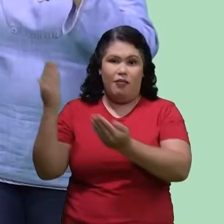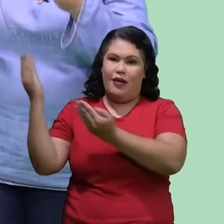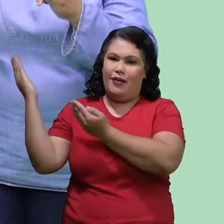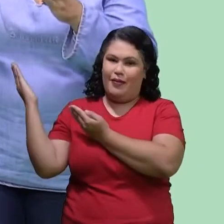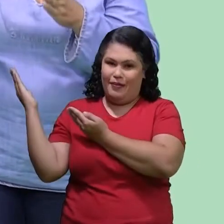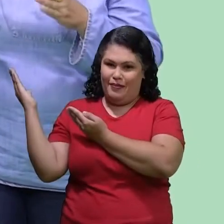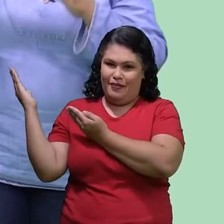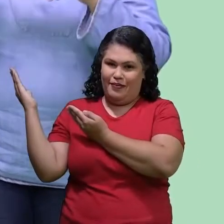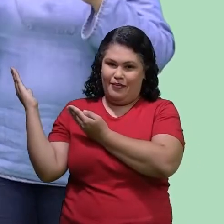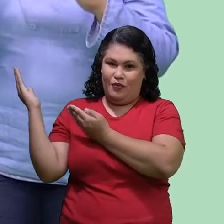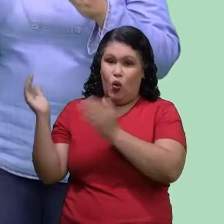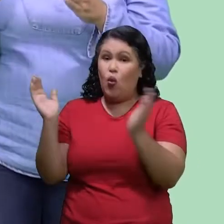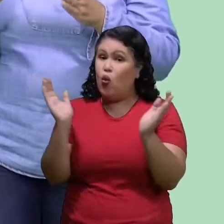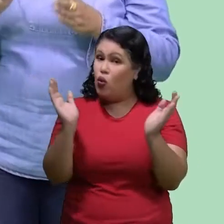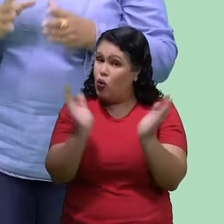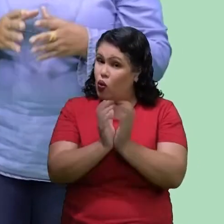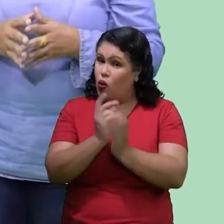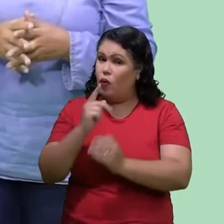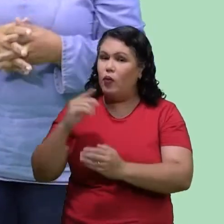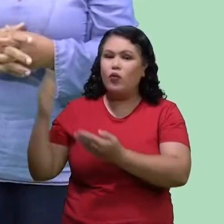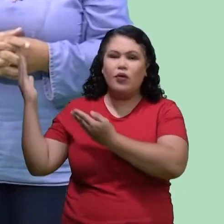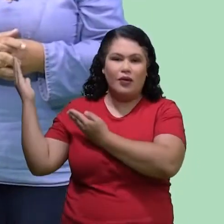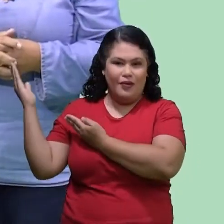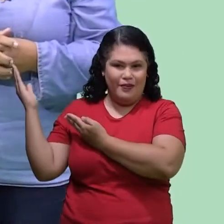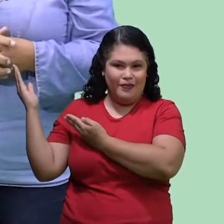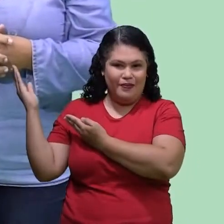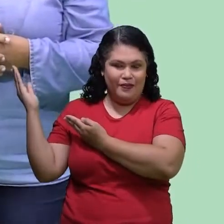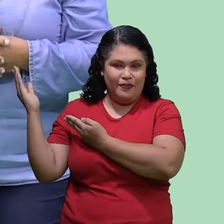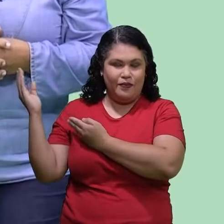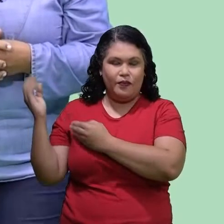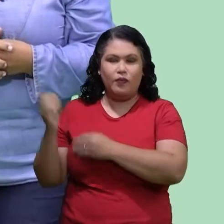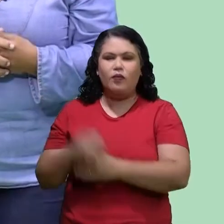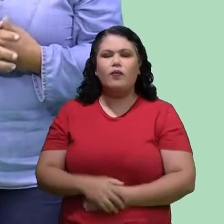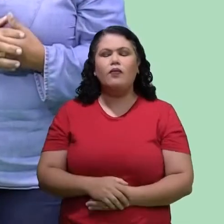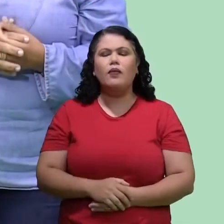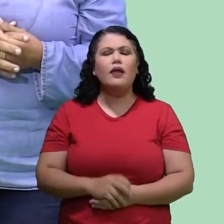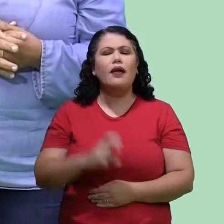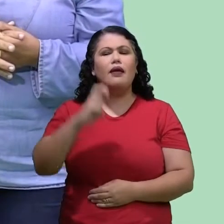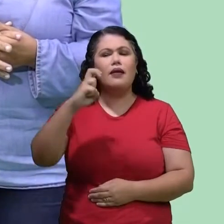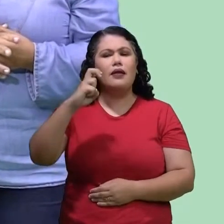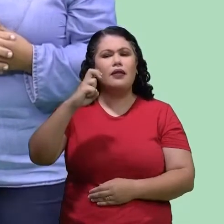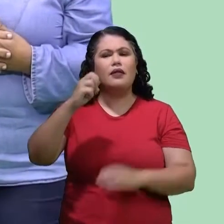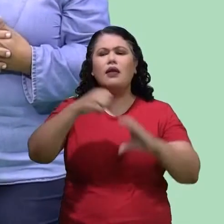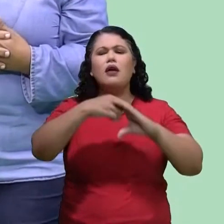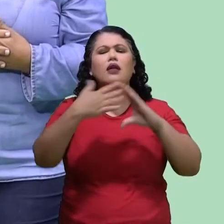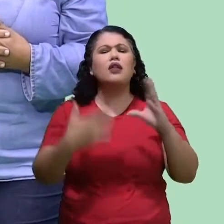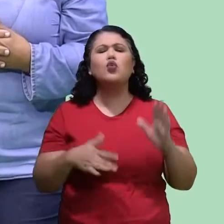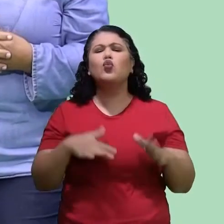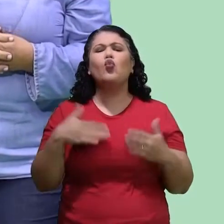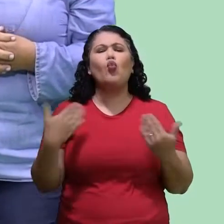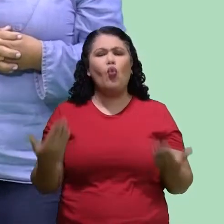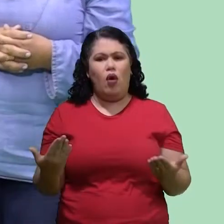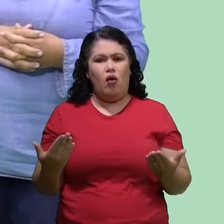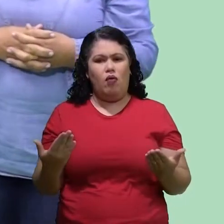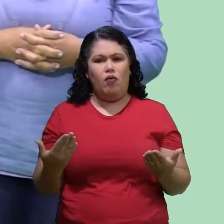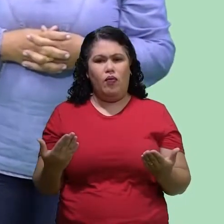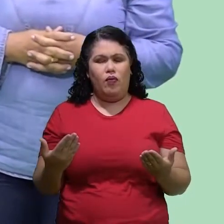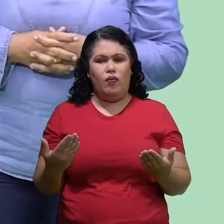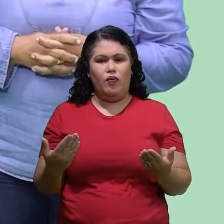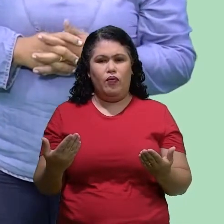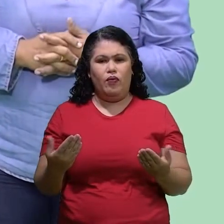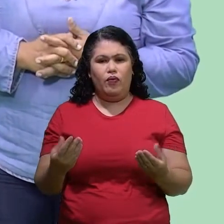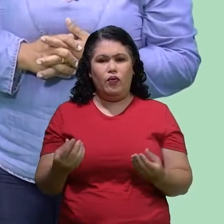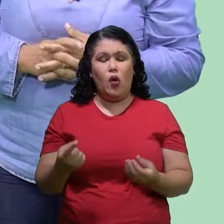seus grupos, nos seus grupos. Uma outra característica também para os animais, que